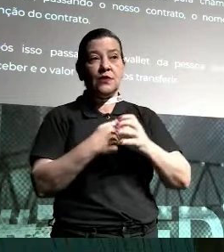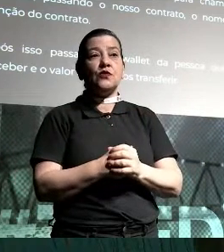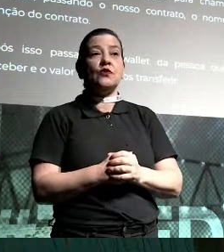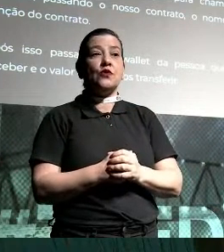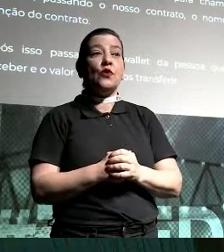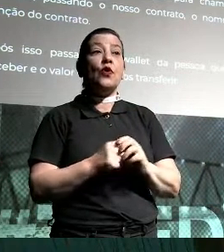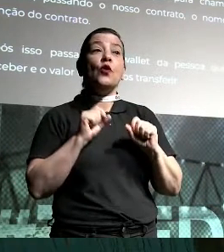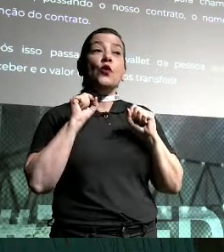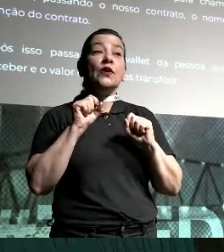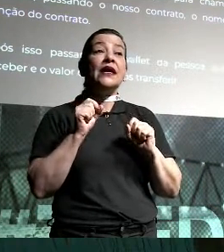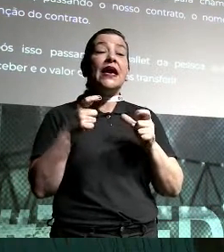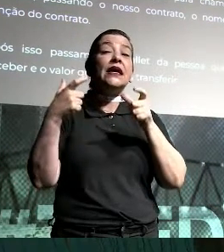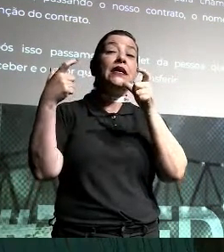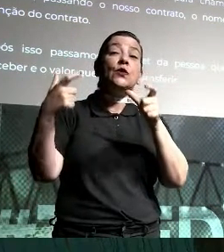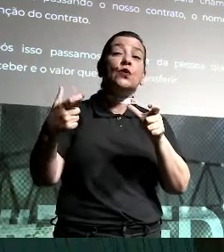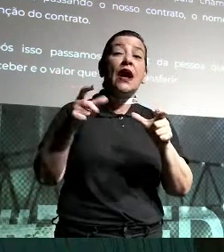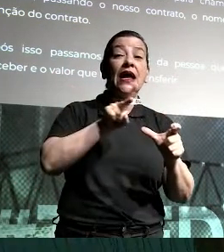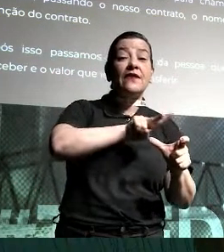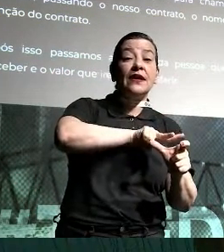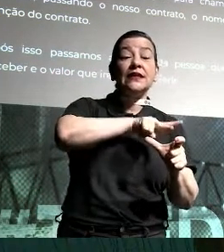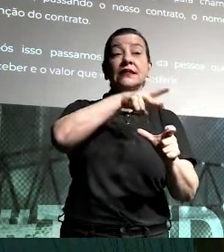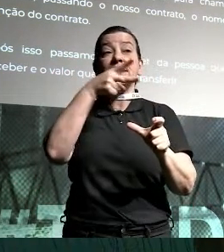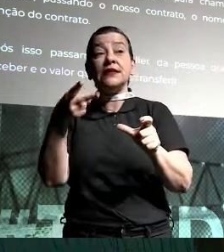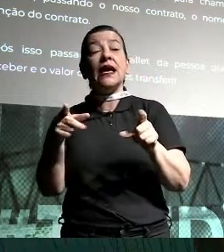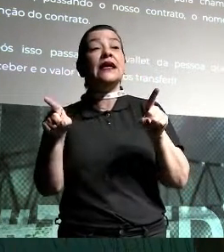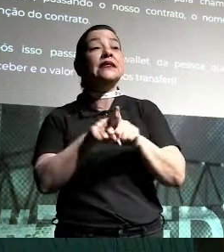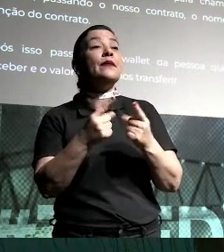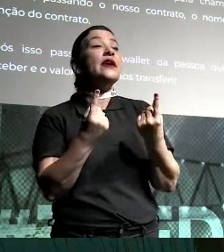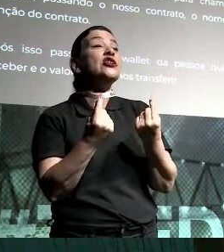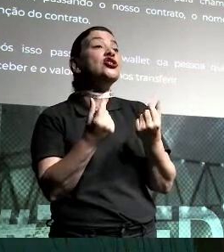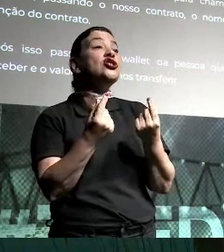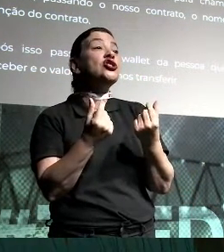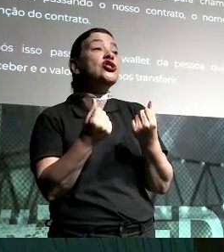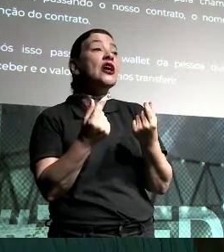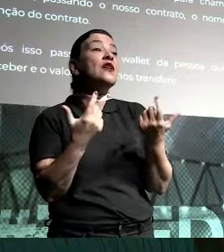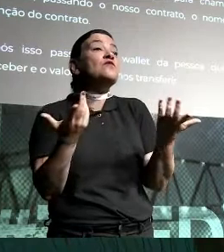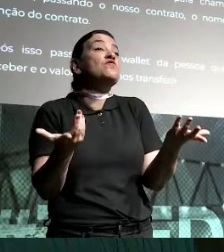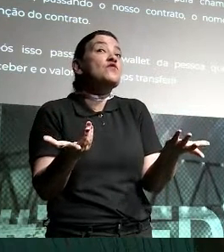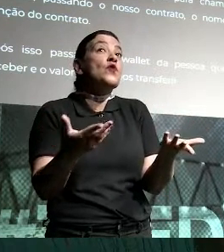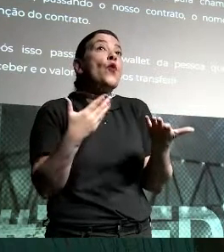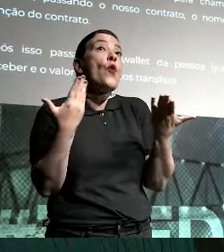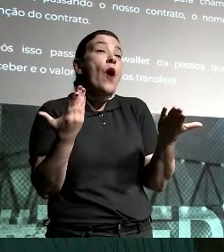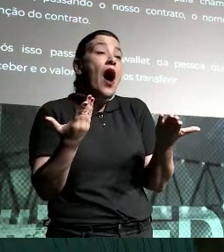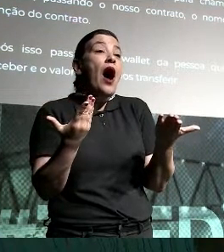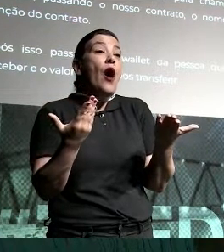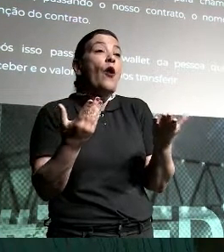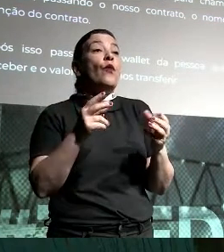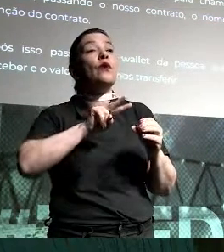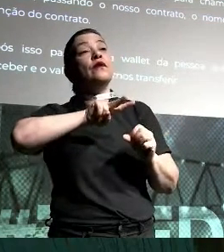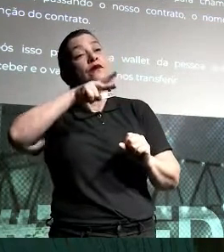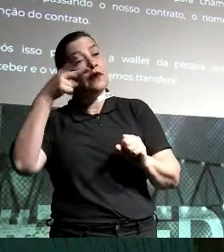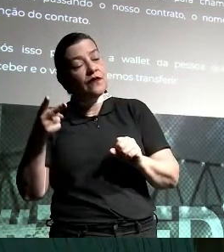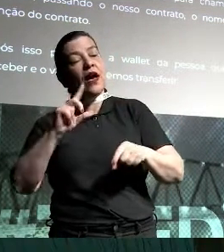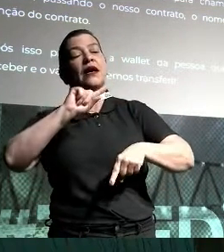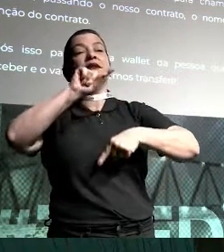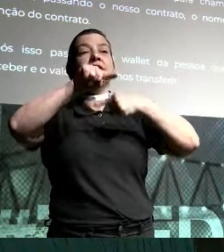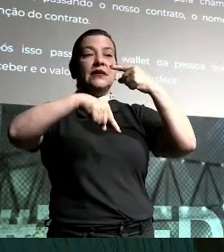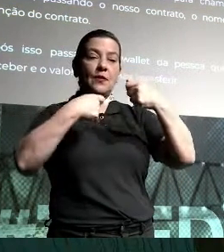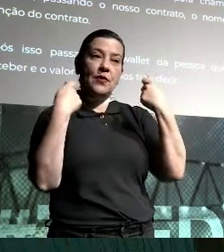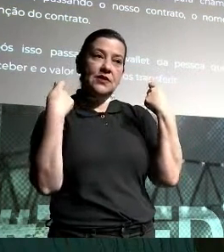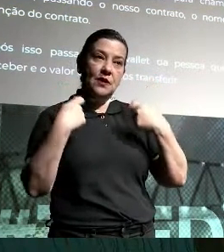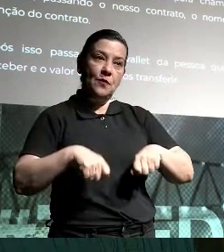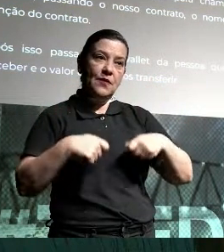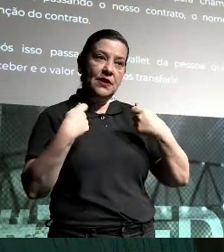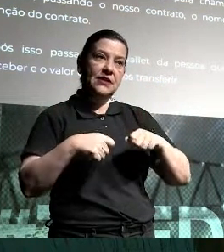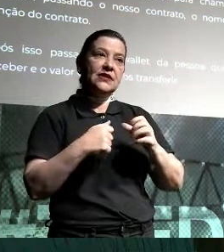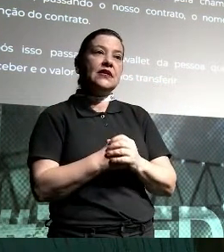carteira do destinatário e a quantidade de dinheiro que eu vou enviar para ele. Depois disso, eu tenho que passar o Chain ID,